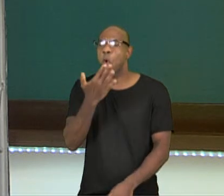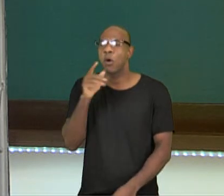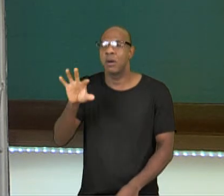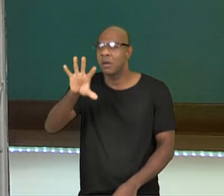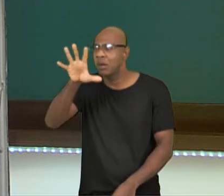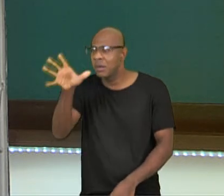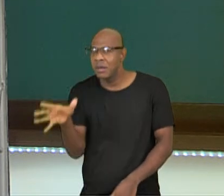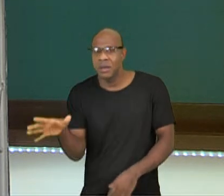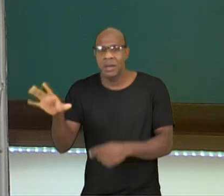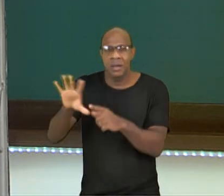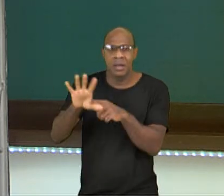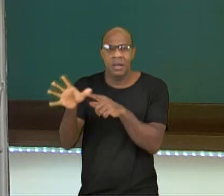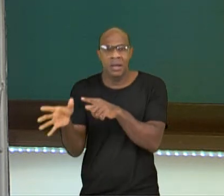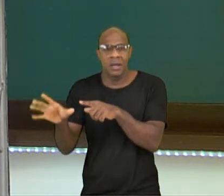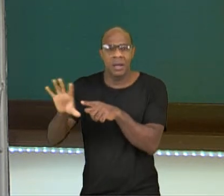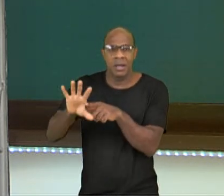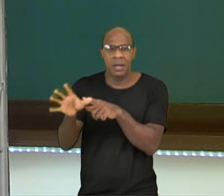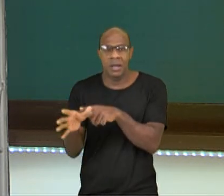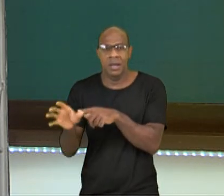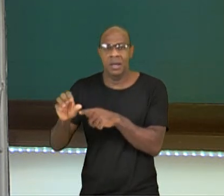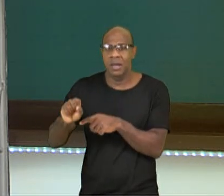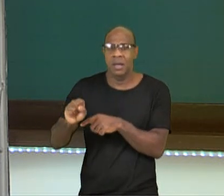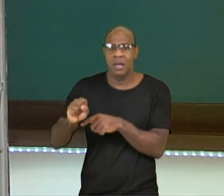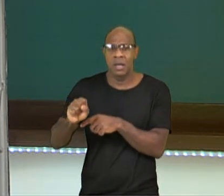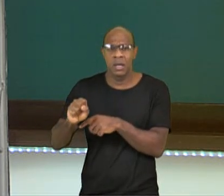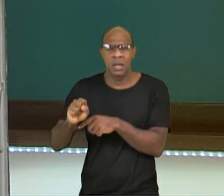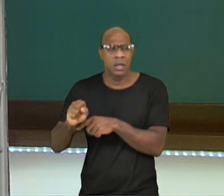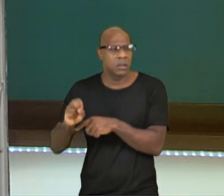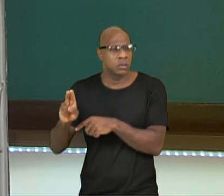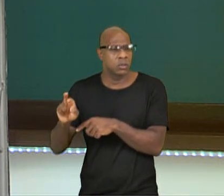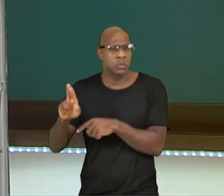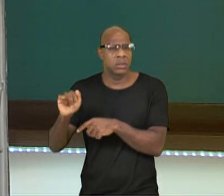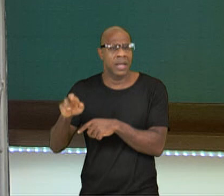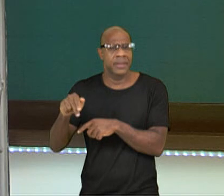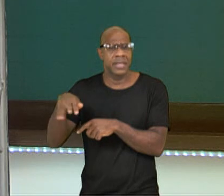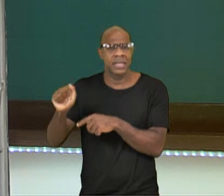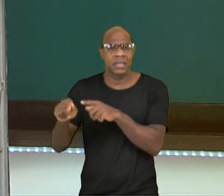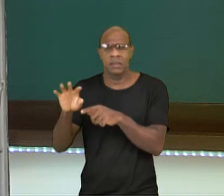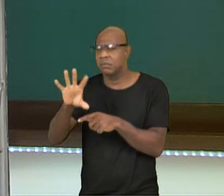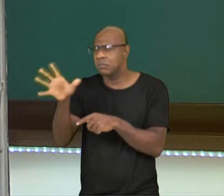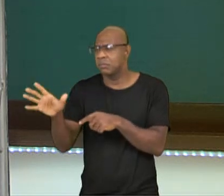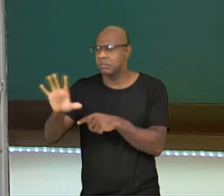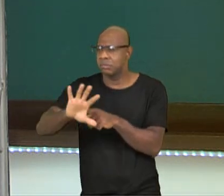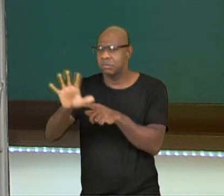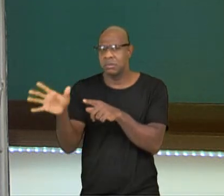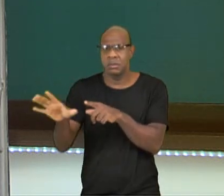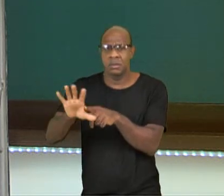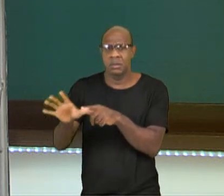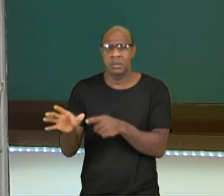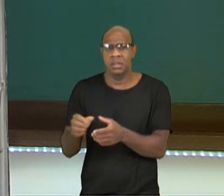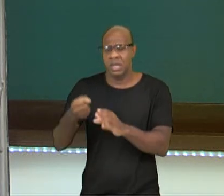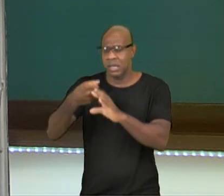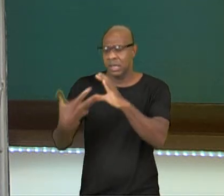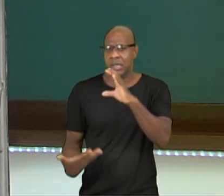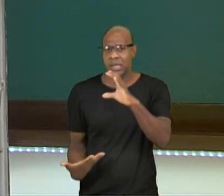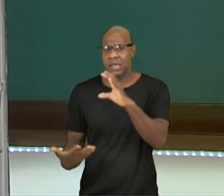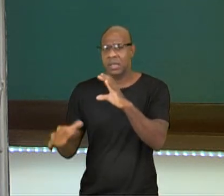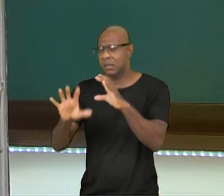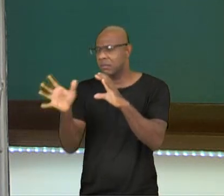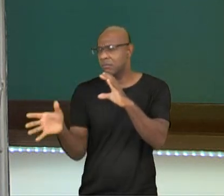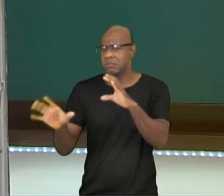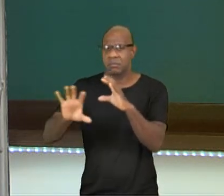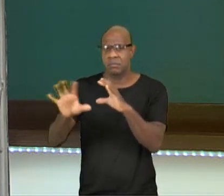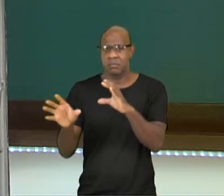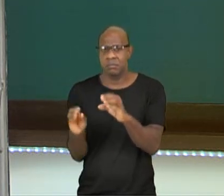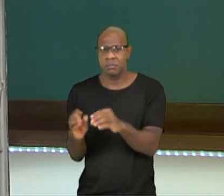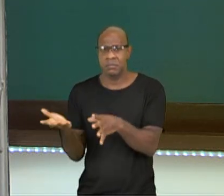São países que estão abaixo do deserto do Saara, tá? Então, aqui a característica de pele deles vai ser